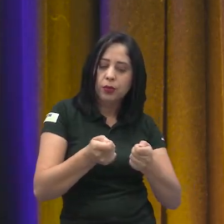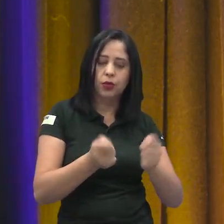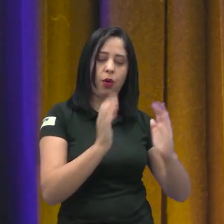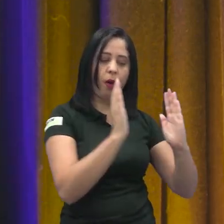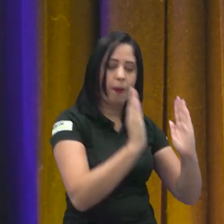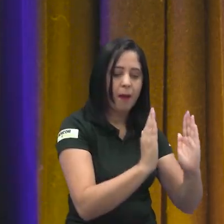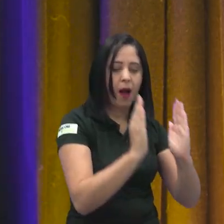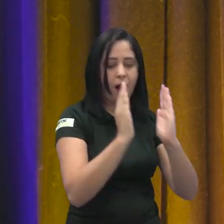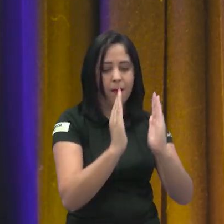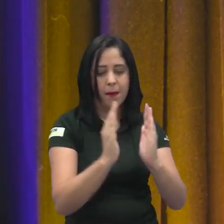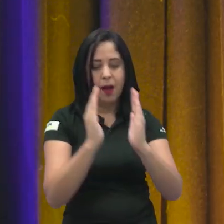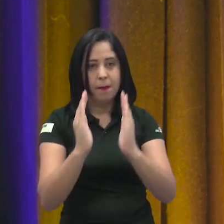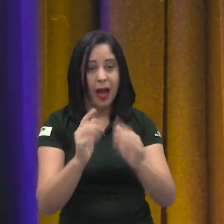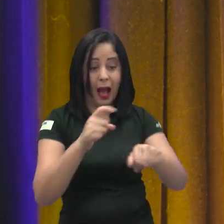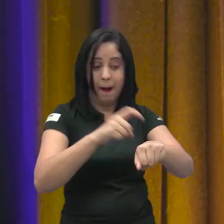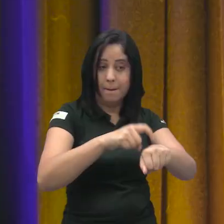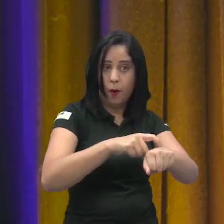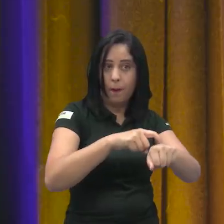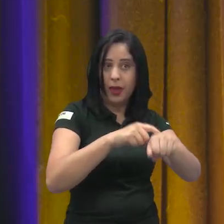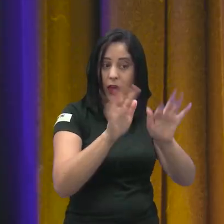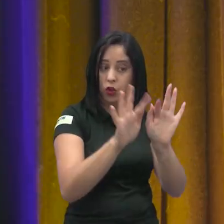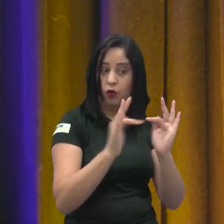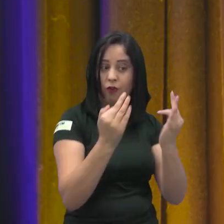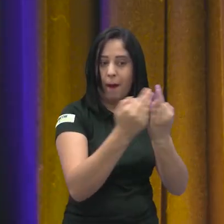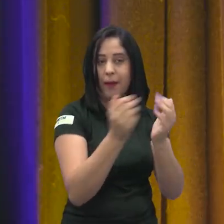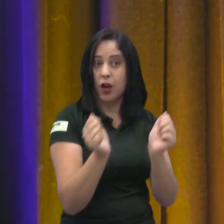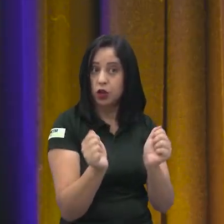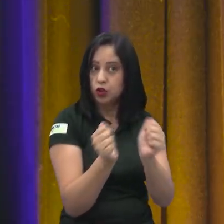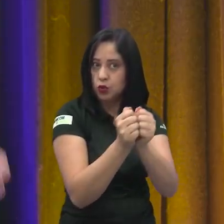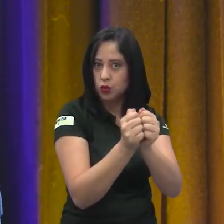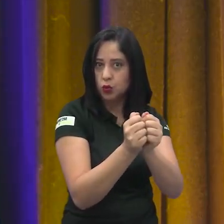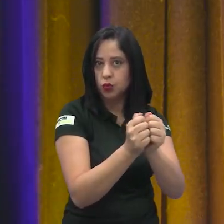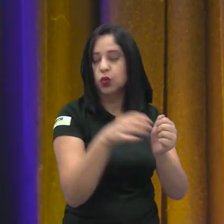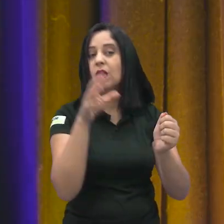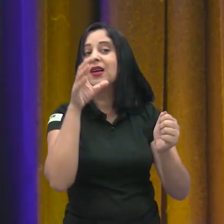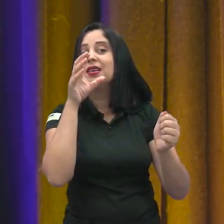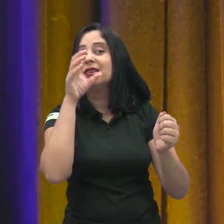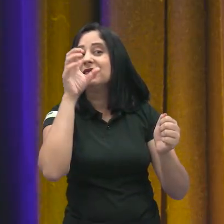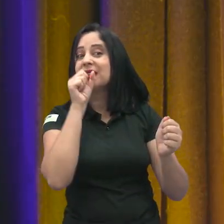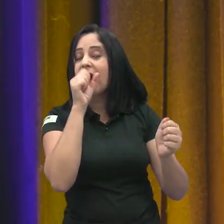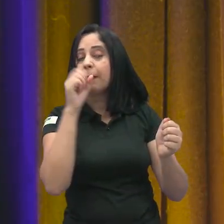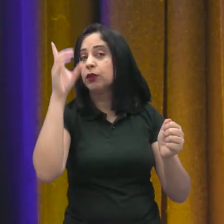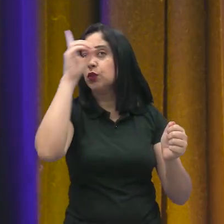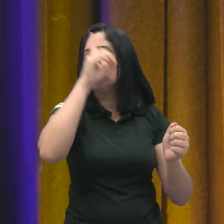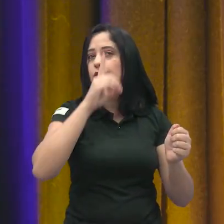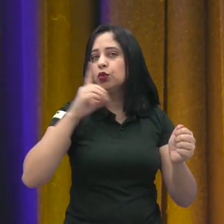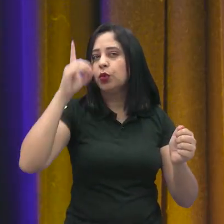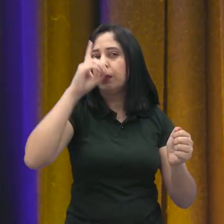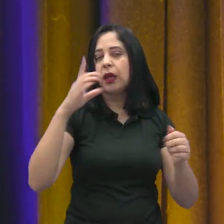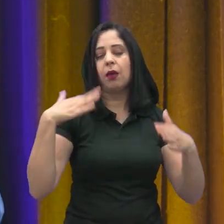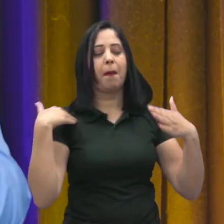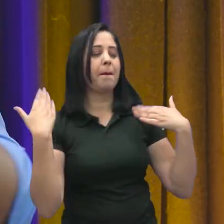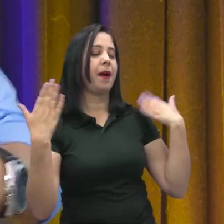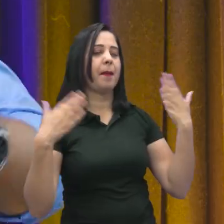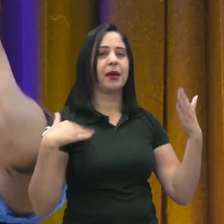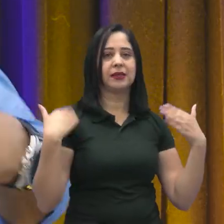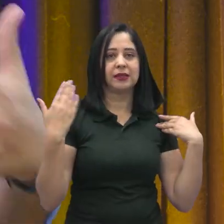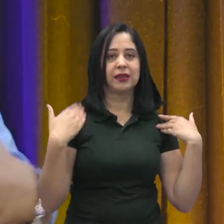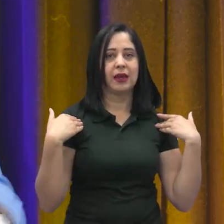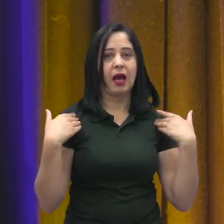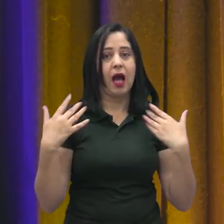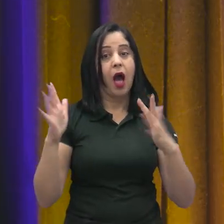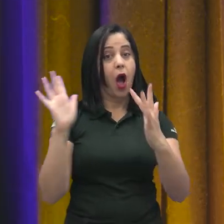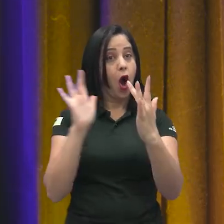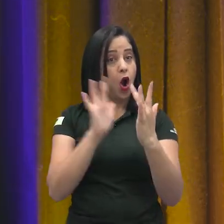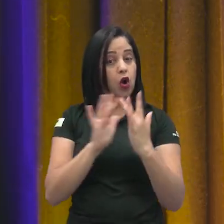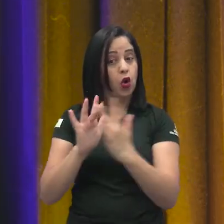respeitar os tempos com a família, os tempos dos fins de semana, com os nossos parentes queridos, com os nossos amigos queridos, por muitas vezes a gente acaba